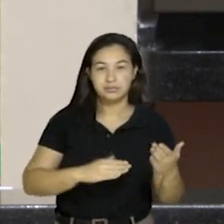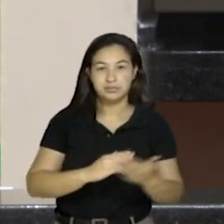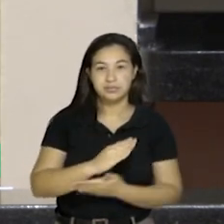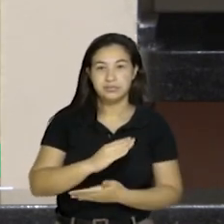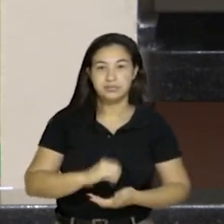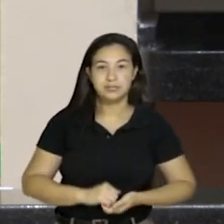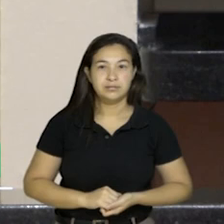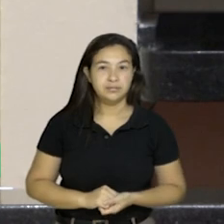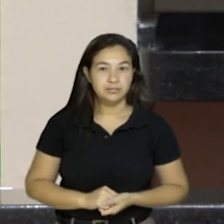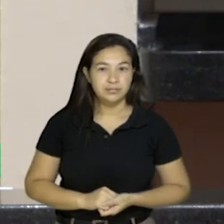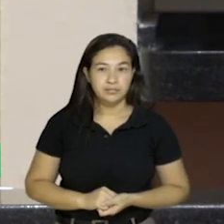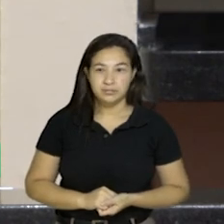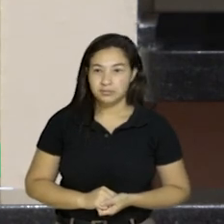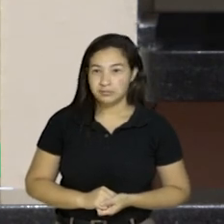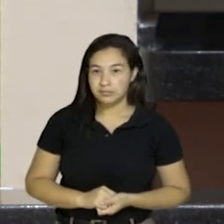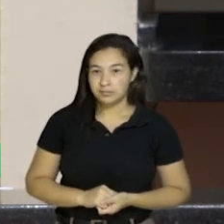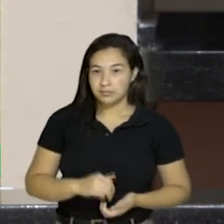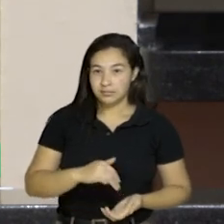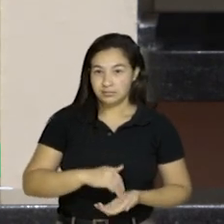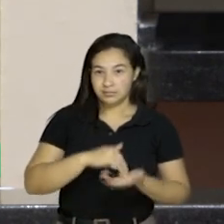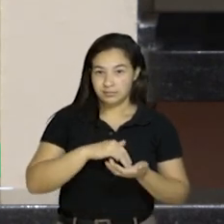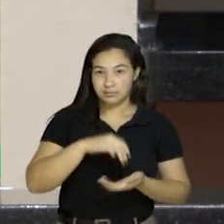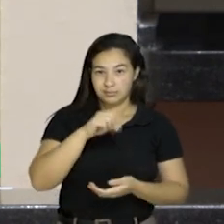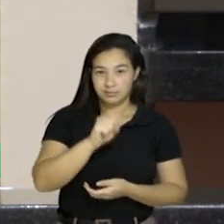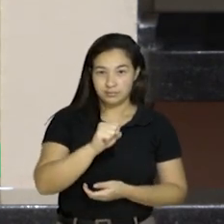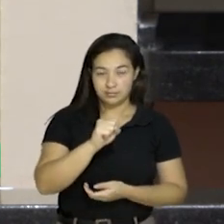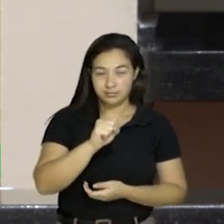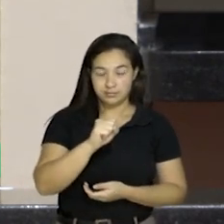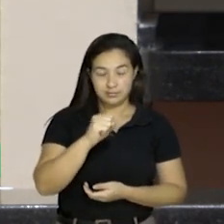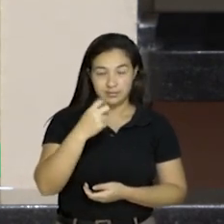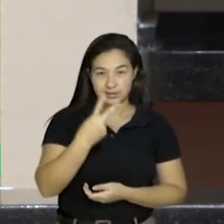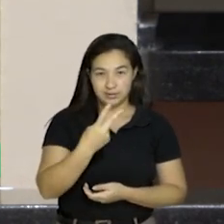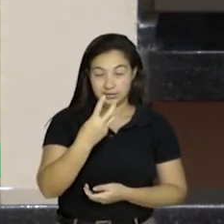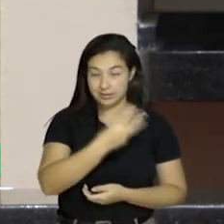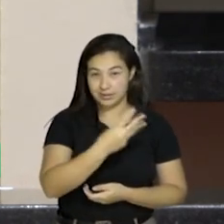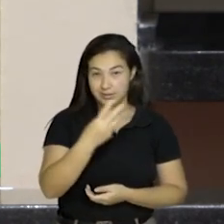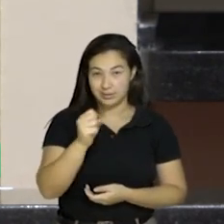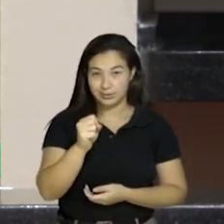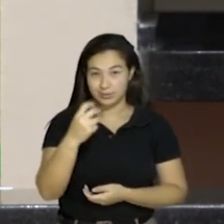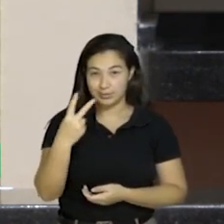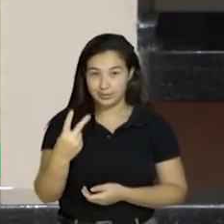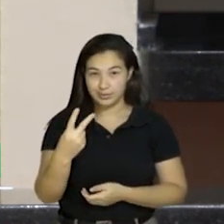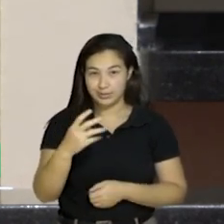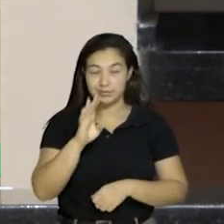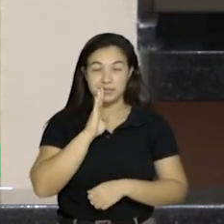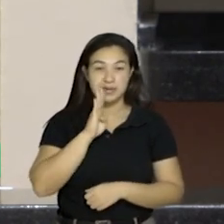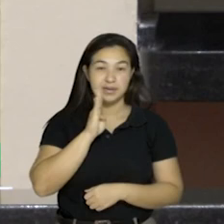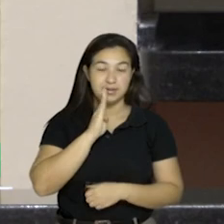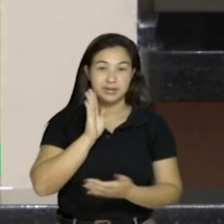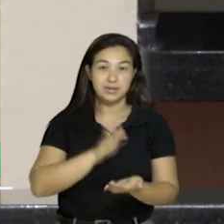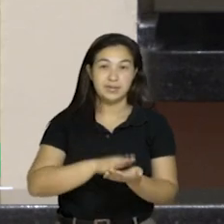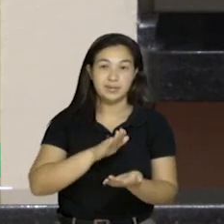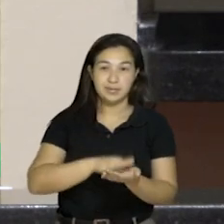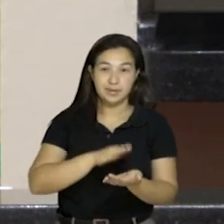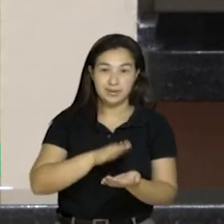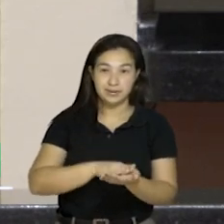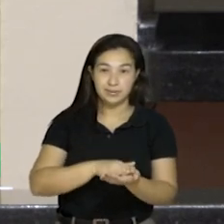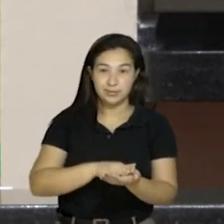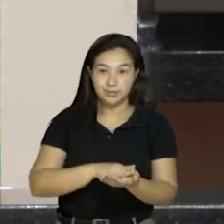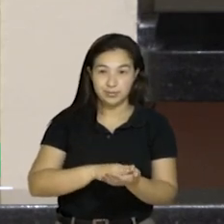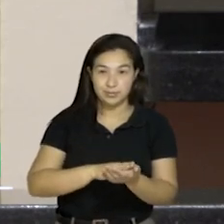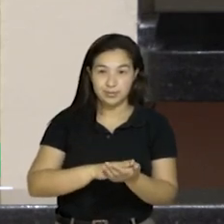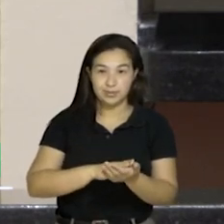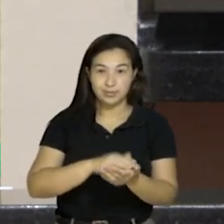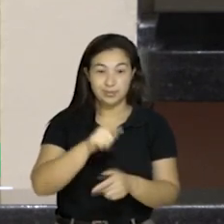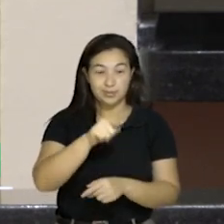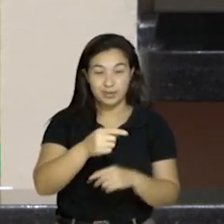aprovado Moção 382 Deputado Nilson Fernando manifestando aplauso aos